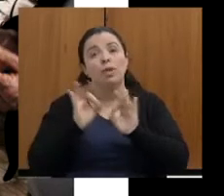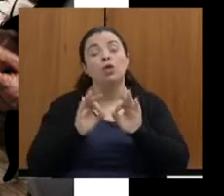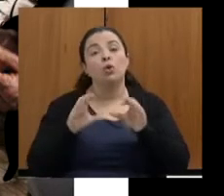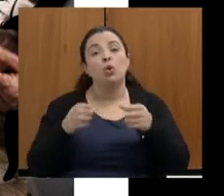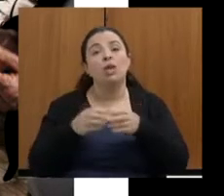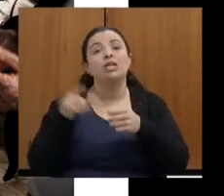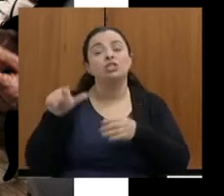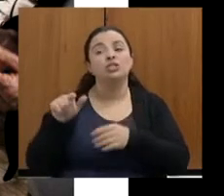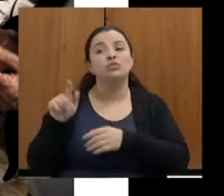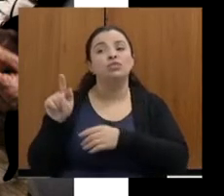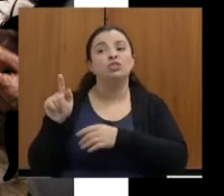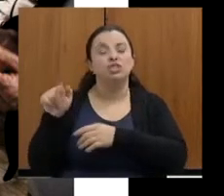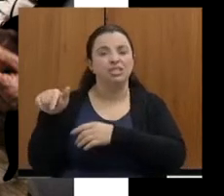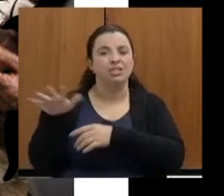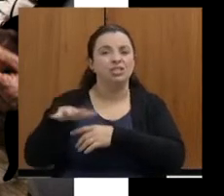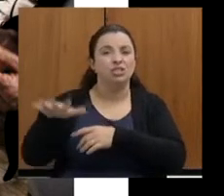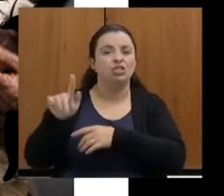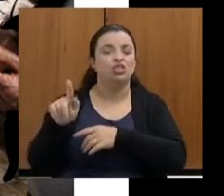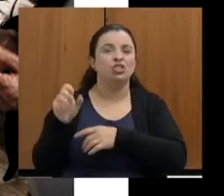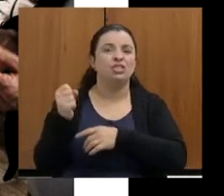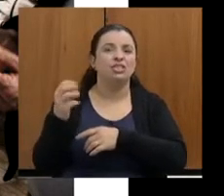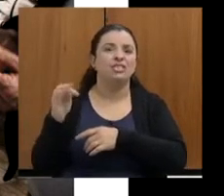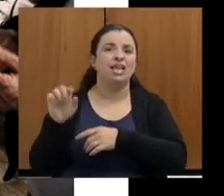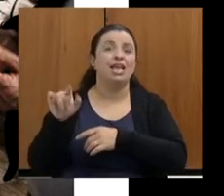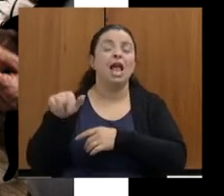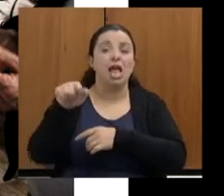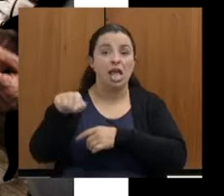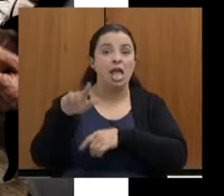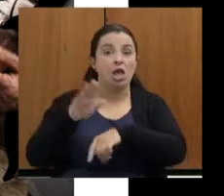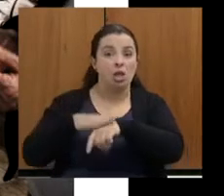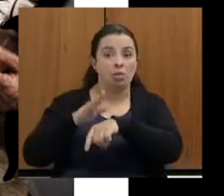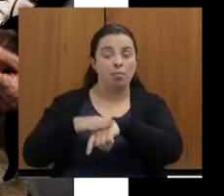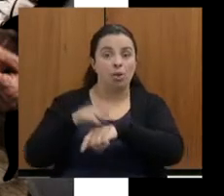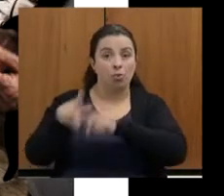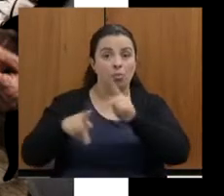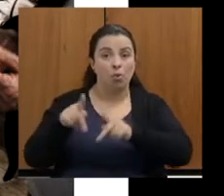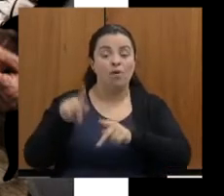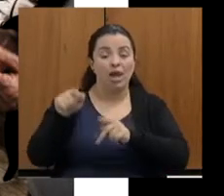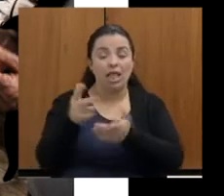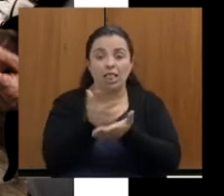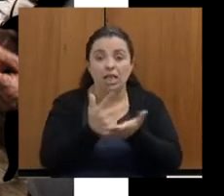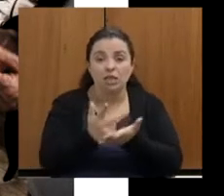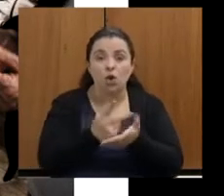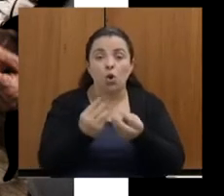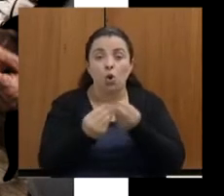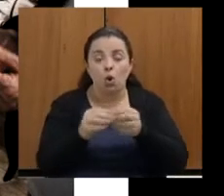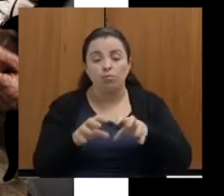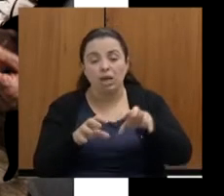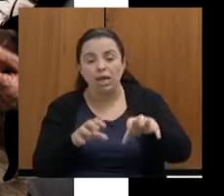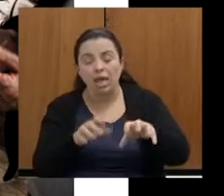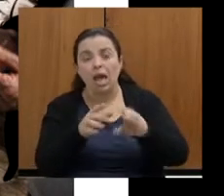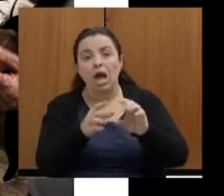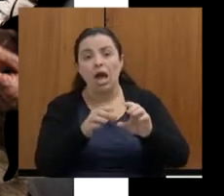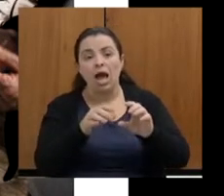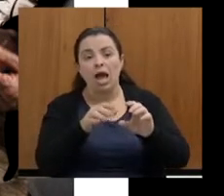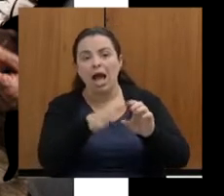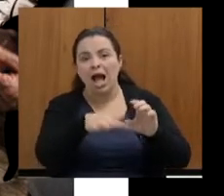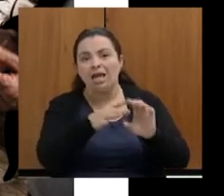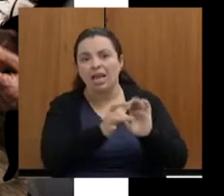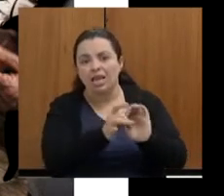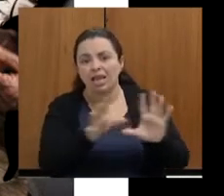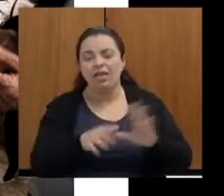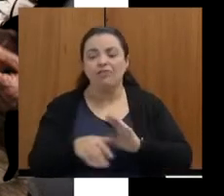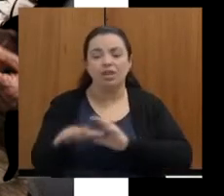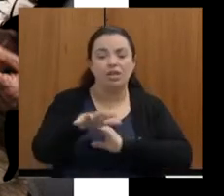povo que desenhou as vias o lugar onde caem os equipamentos comunitários o lugar onde ficariam as áreas de livros o público e